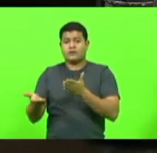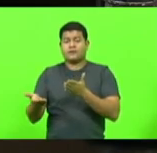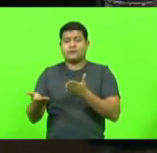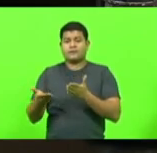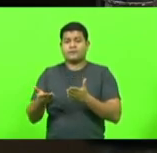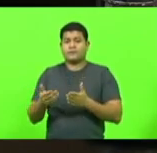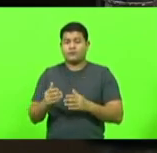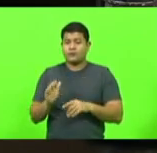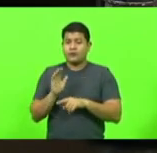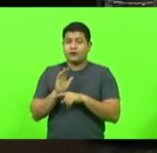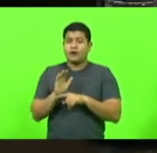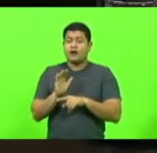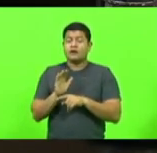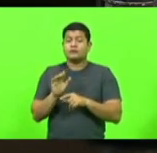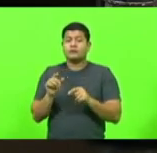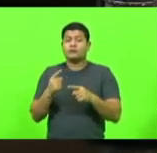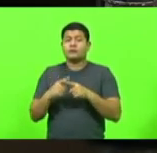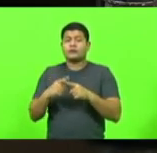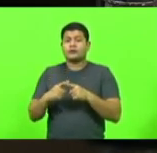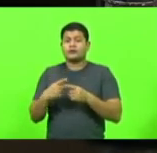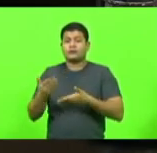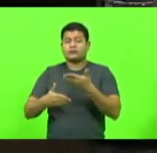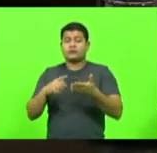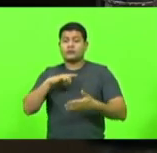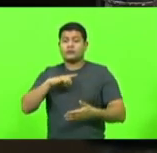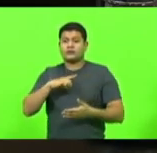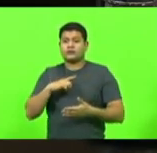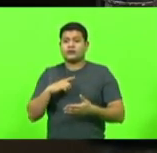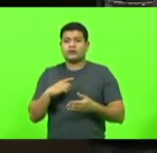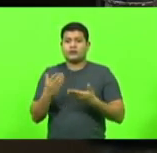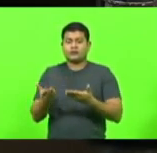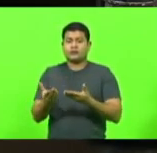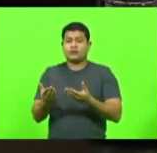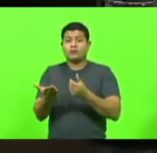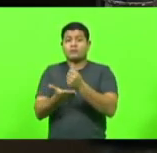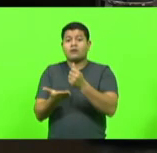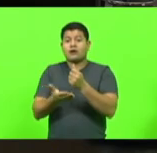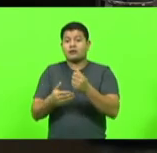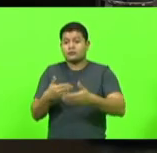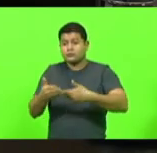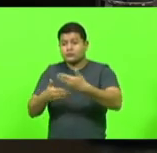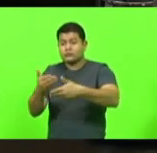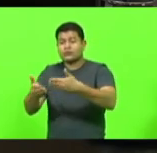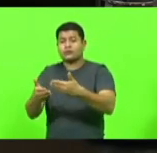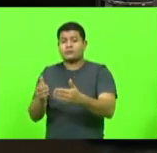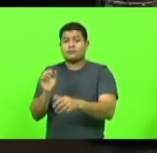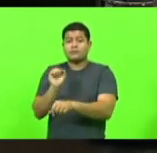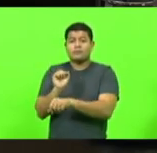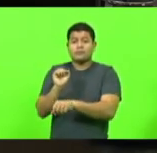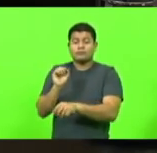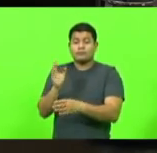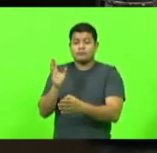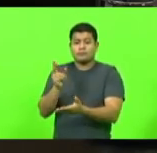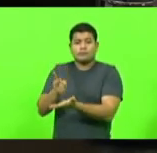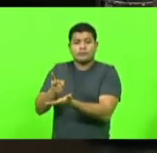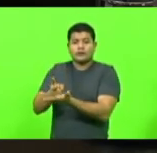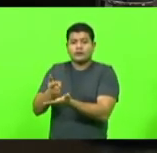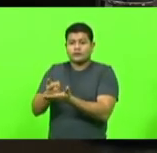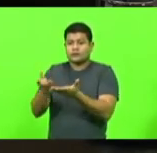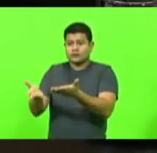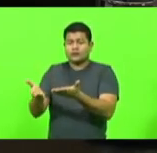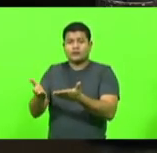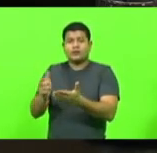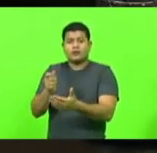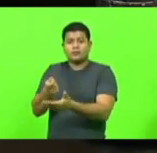para que nós consigamos, daqui para frente, reter mais esses profissionais nessas instituições,